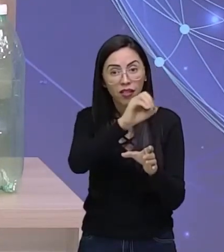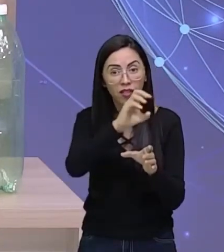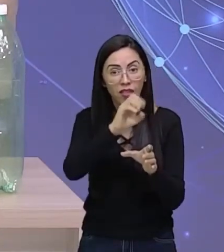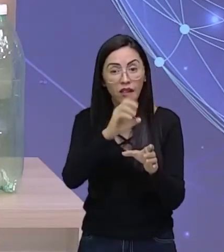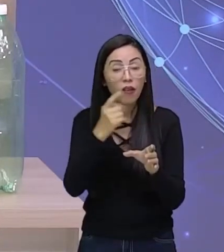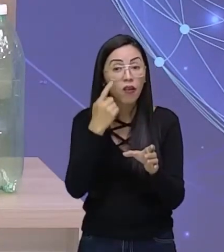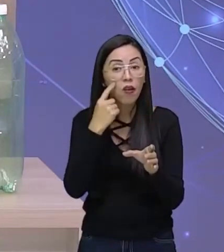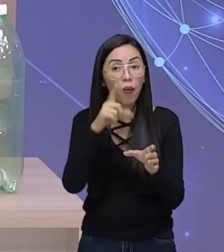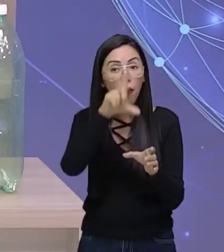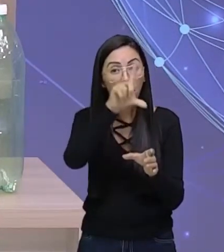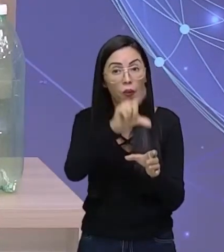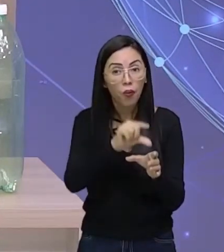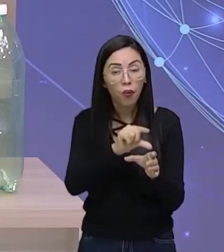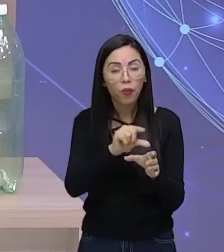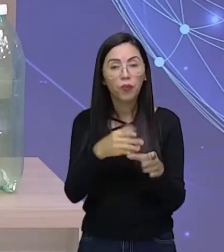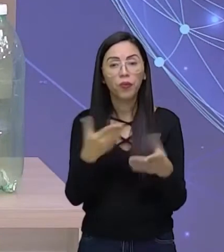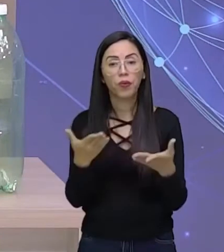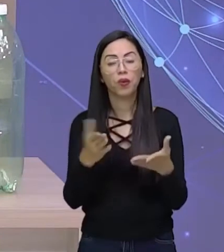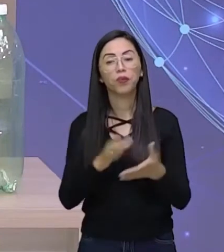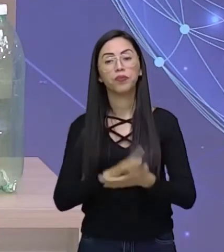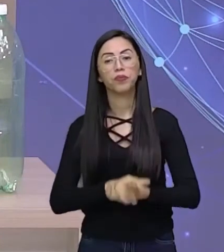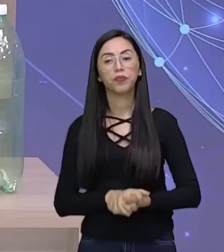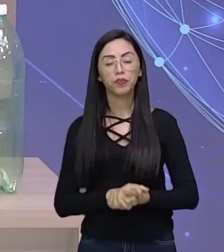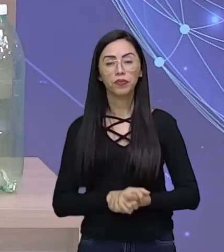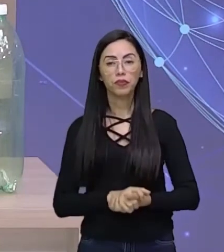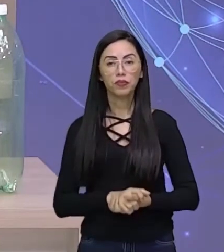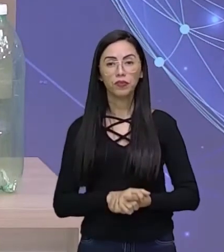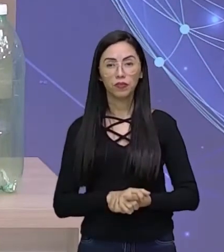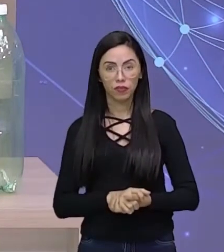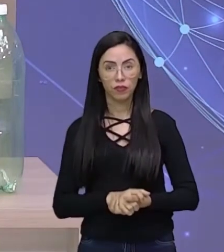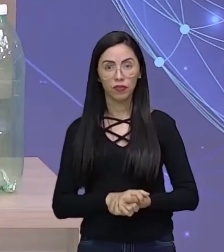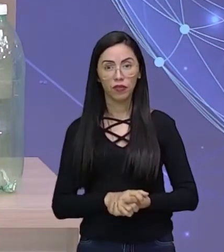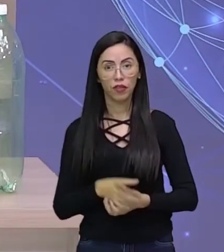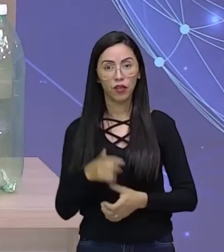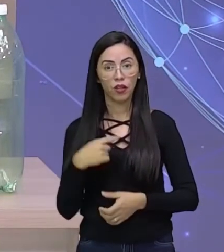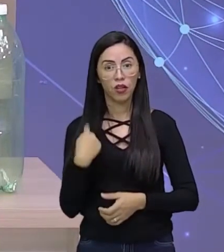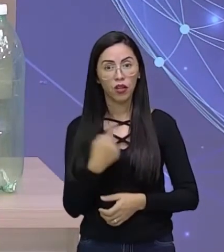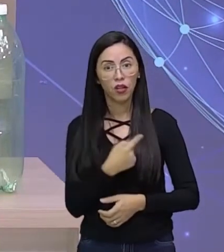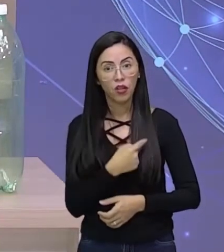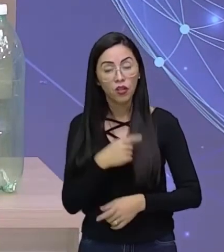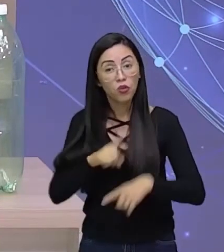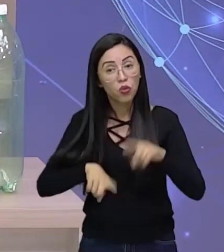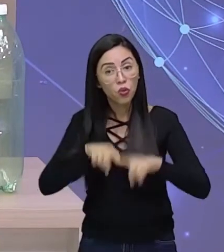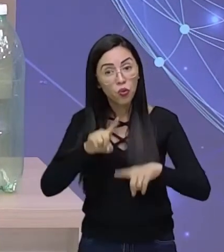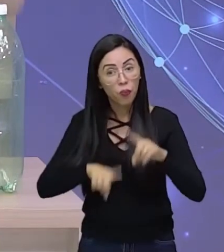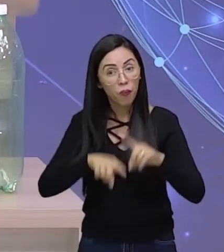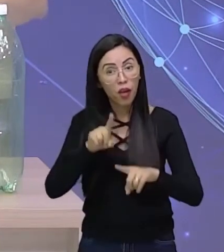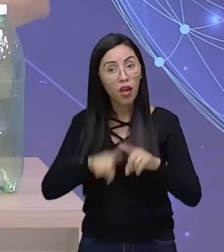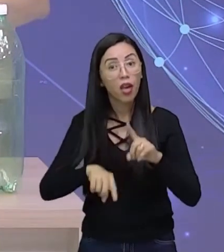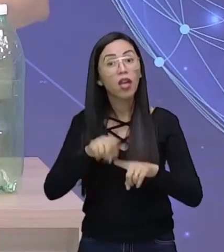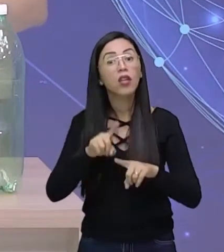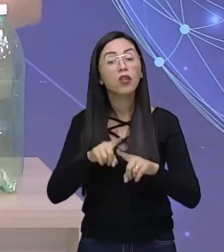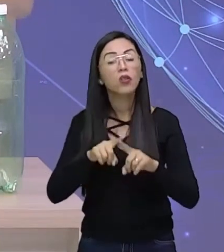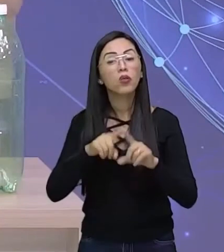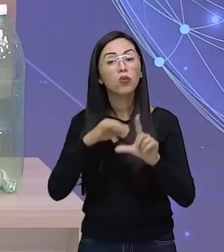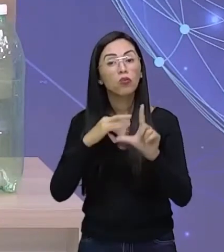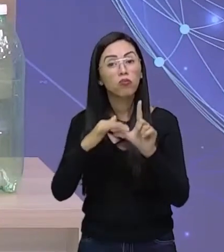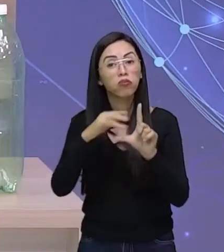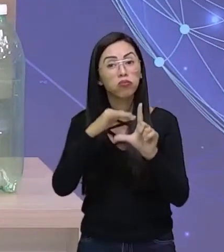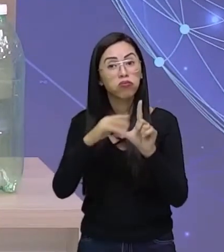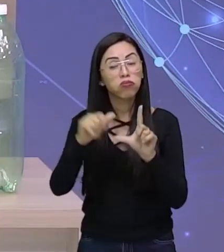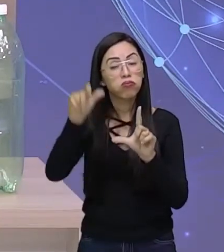Ah, mas aqui é o mesmo, professora. Não, esse aqui é maior que esse. Aqui tem a metade do que seria